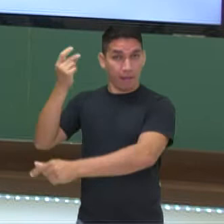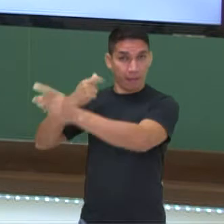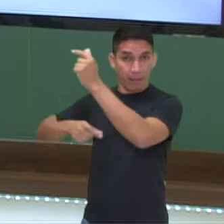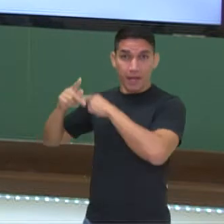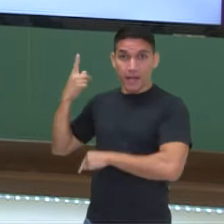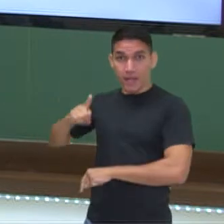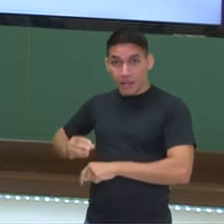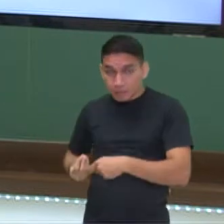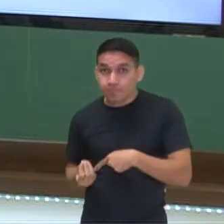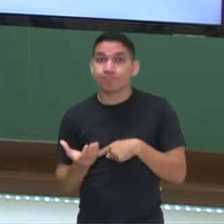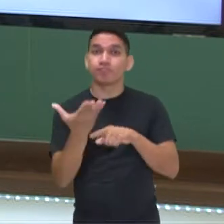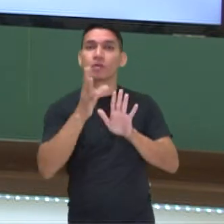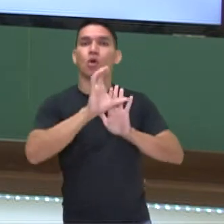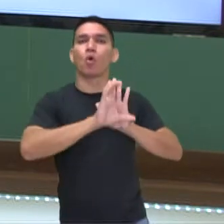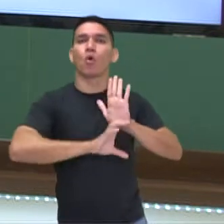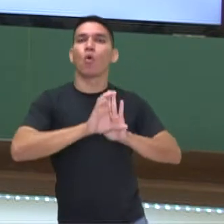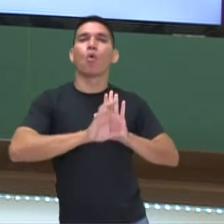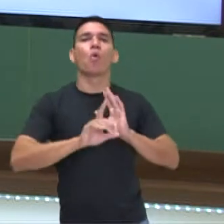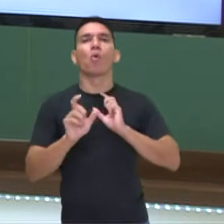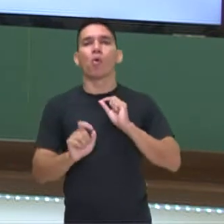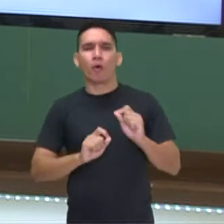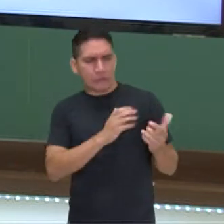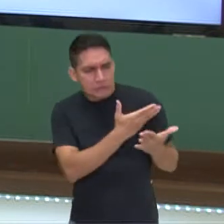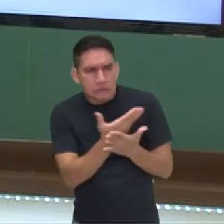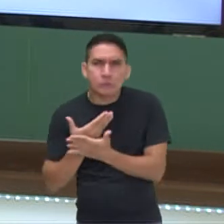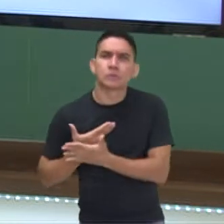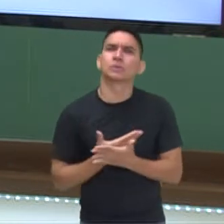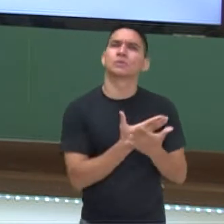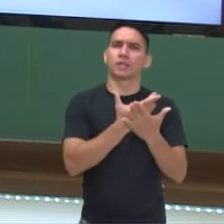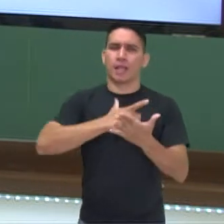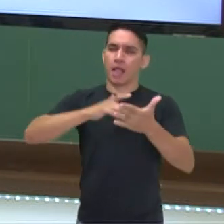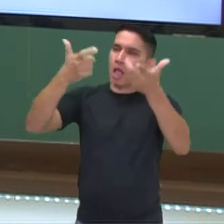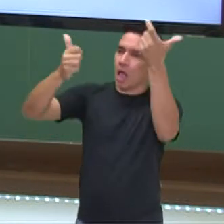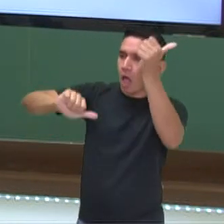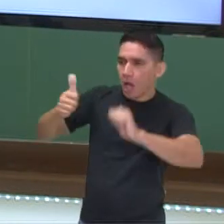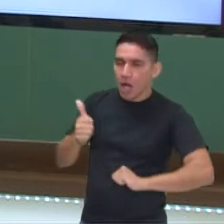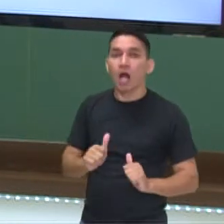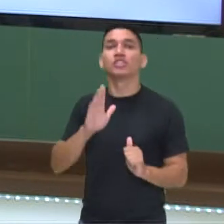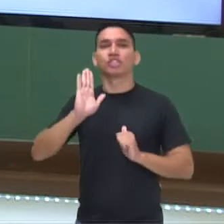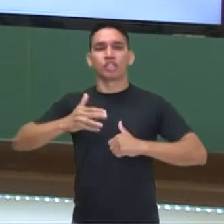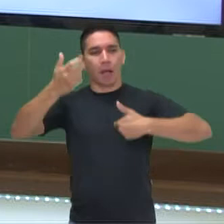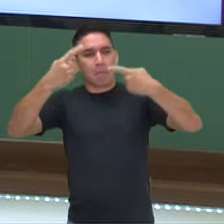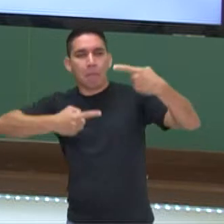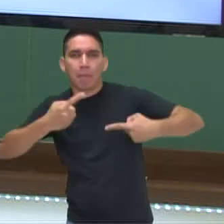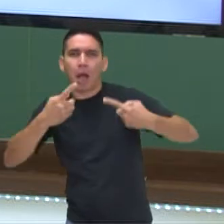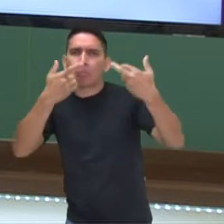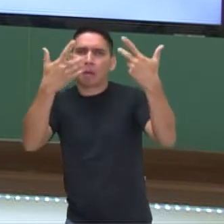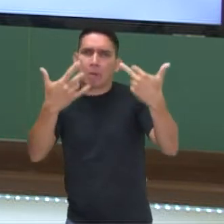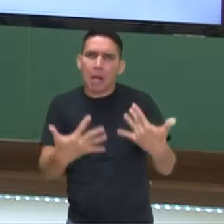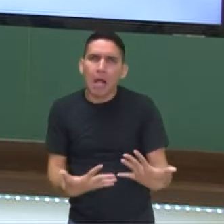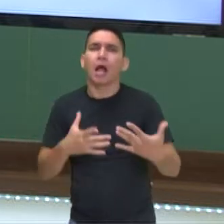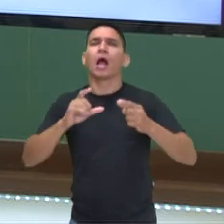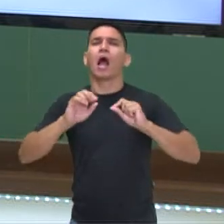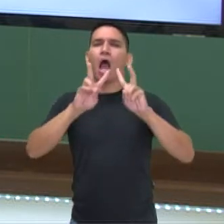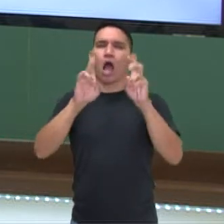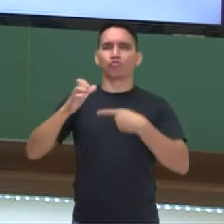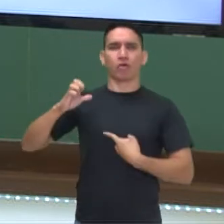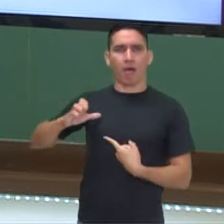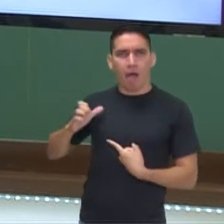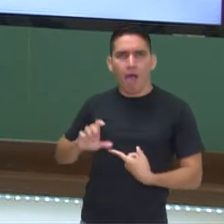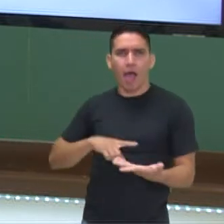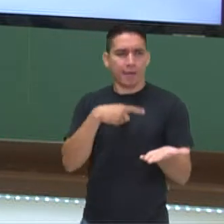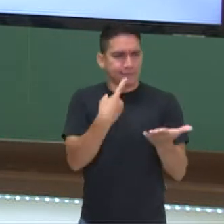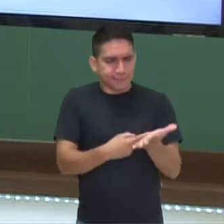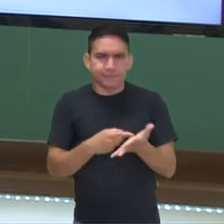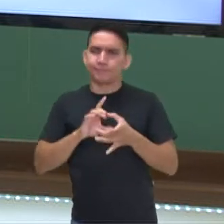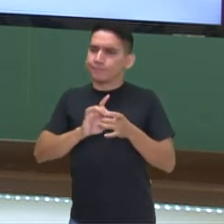esses conceitos que a gente estudou, que a gente analisou, que a gente discutiu aí sobre ética, sobre dever,